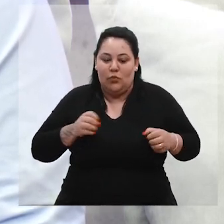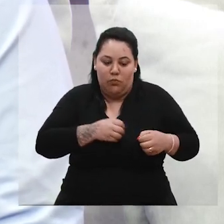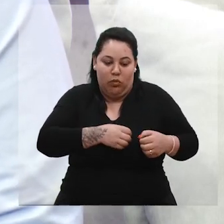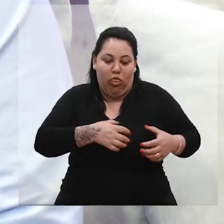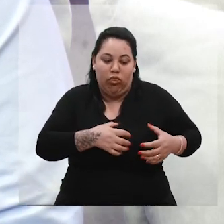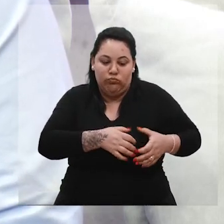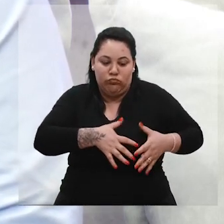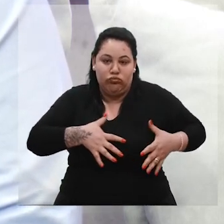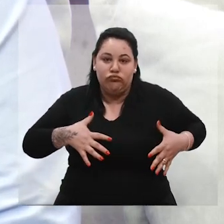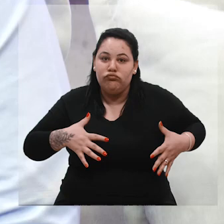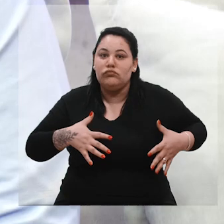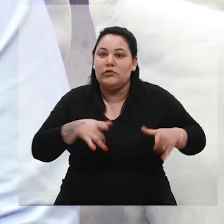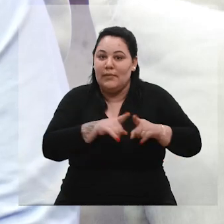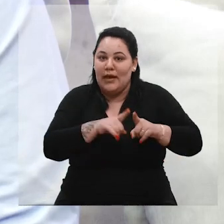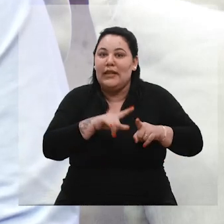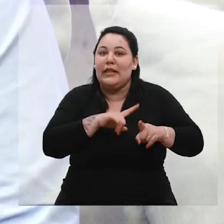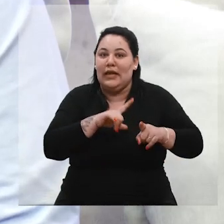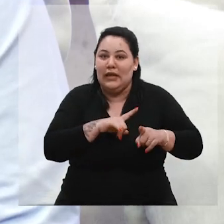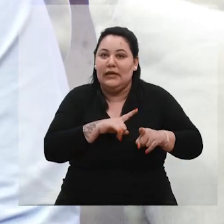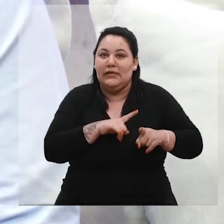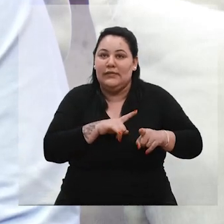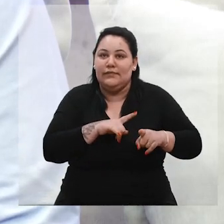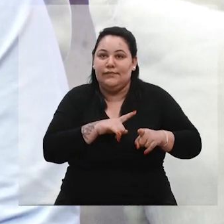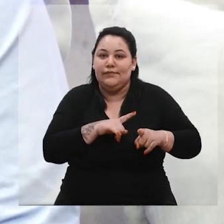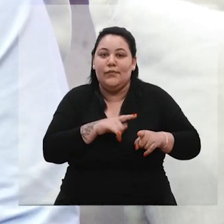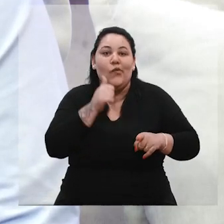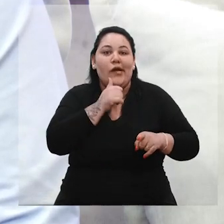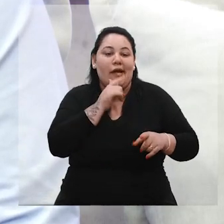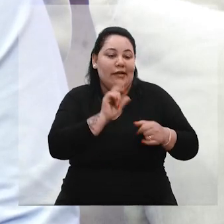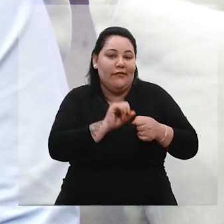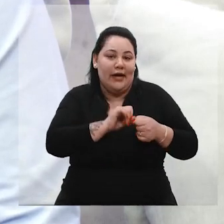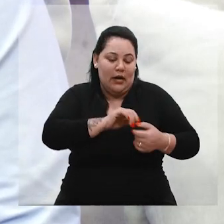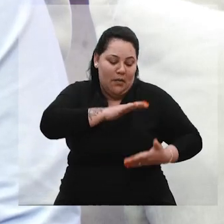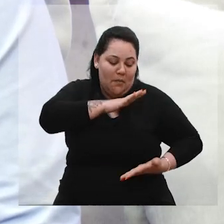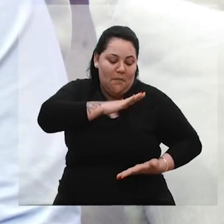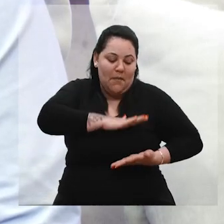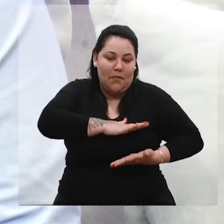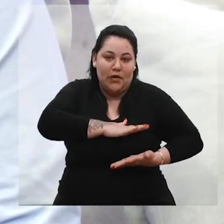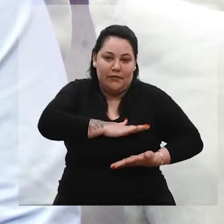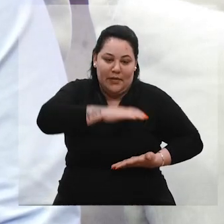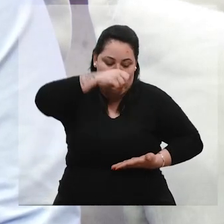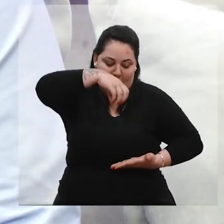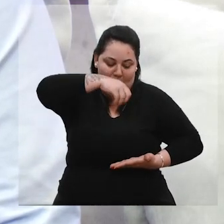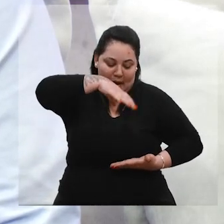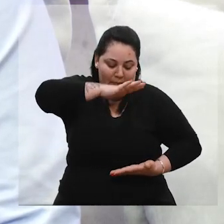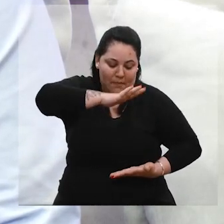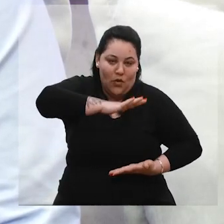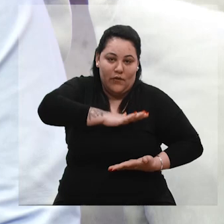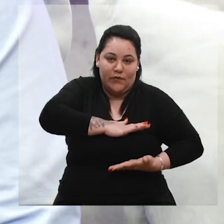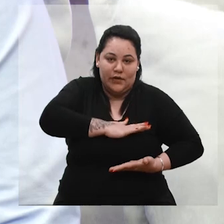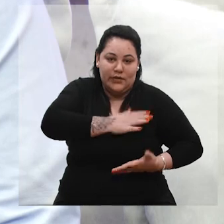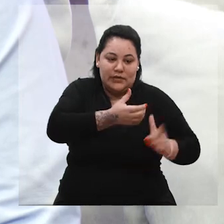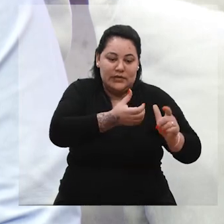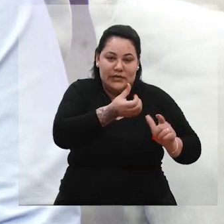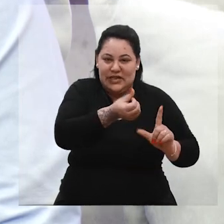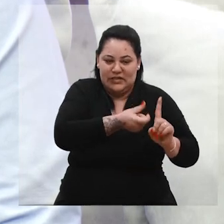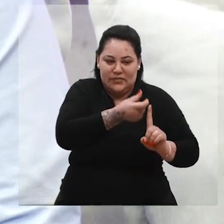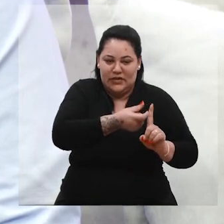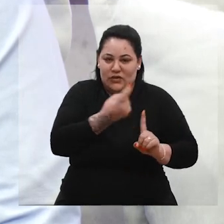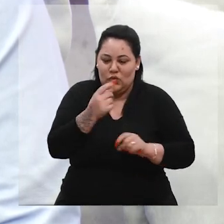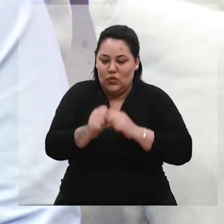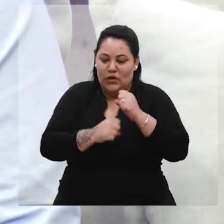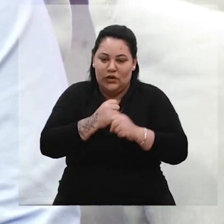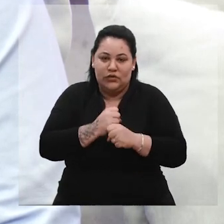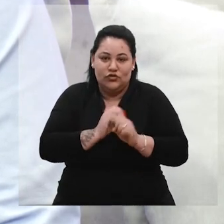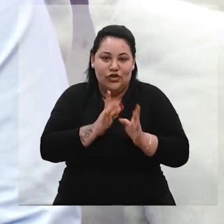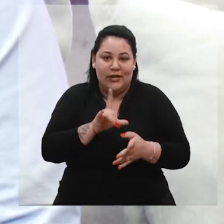tempo, né? Por exemplo, tem pacientes que fazem a mamografia e 6 meses, 1 ano depois, já tem uma